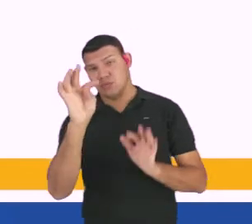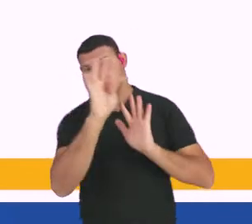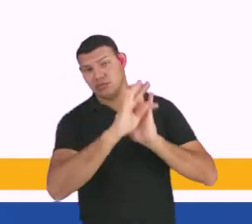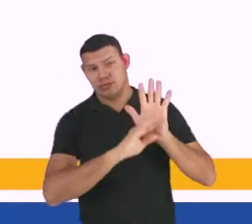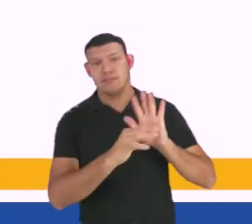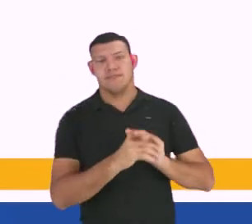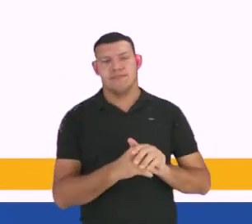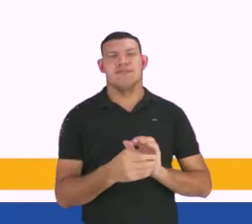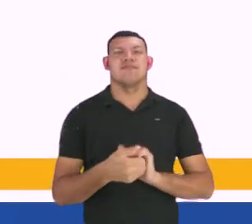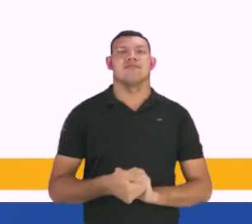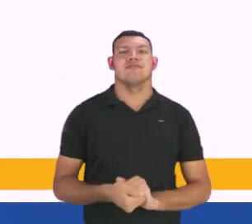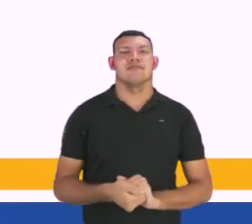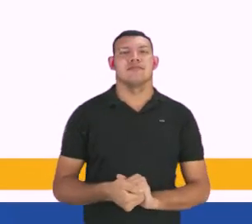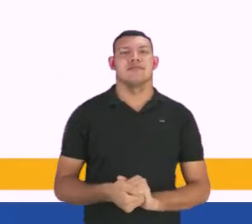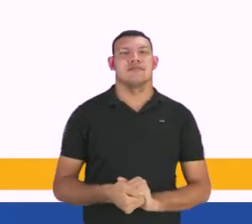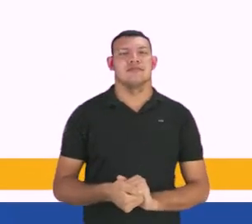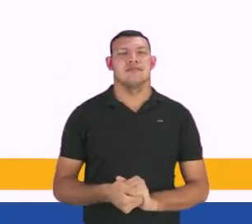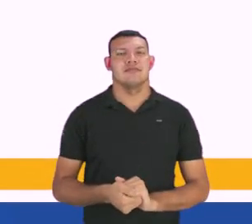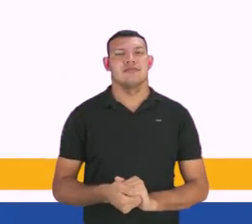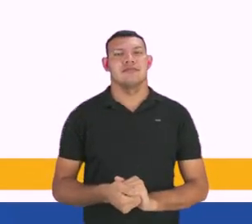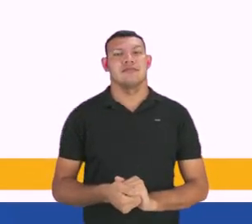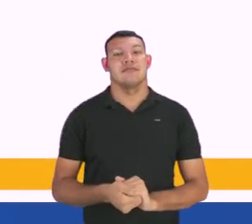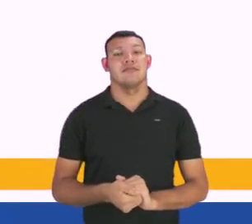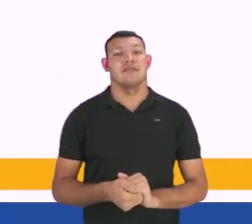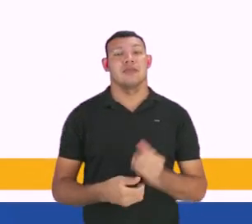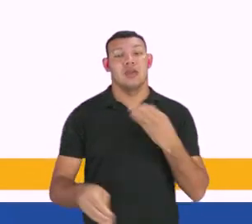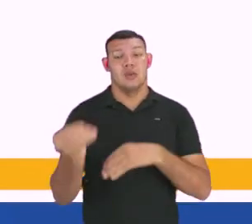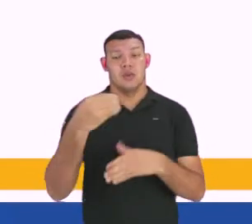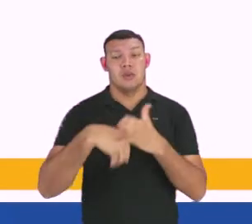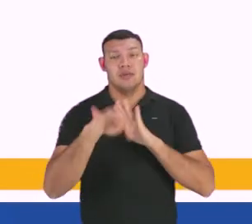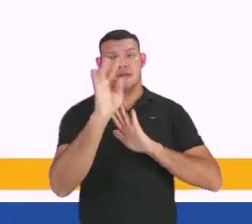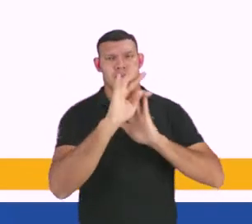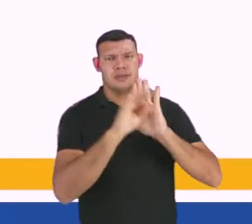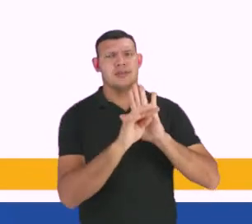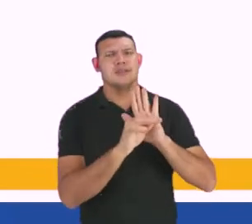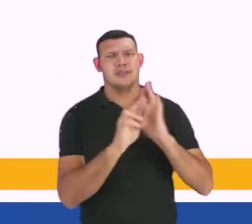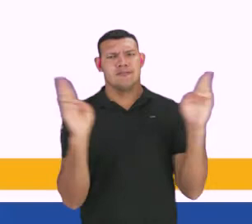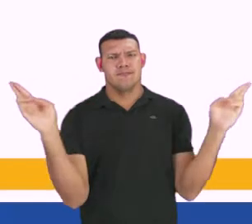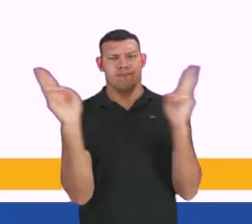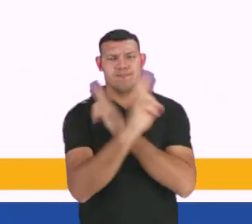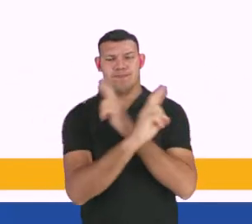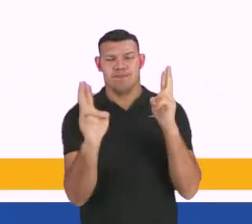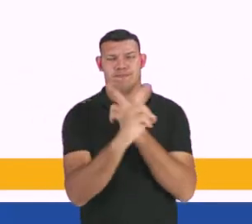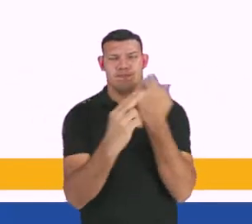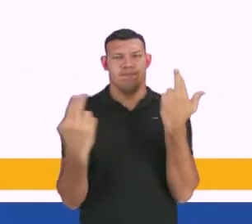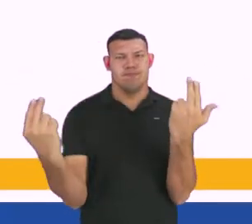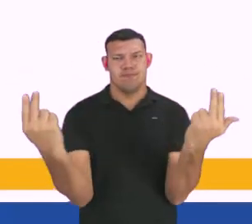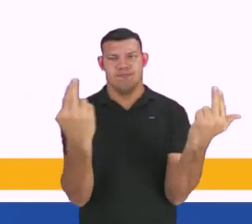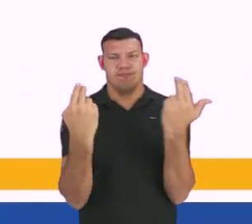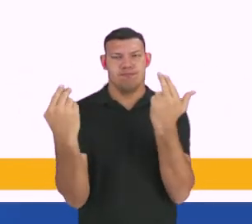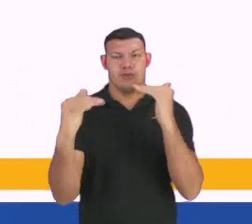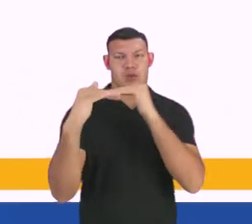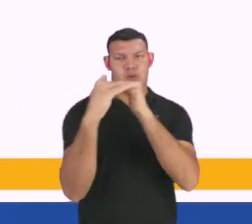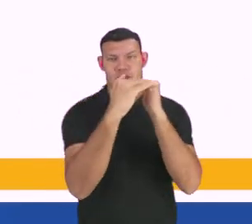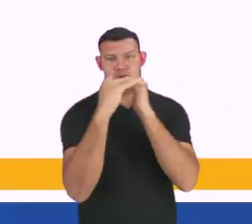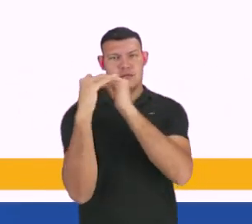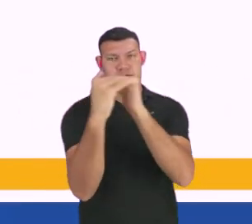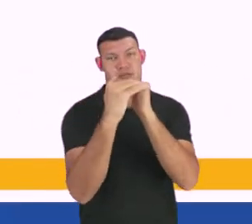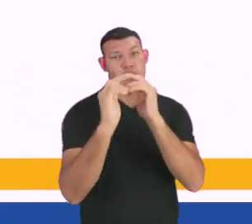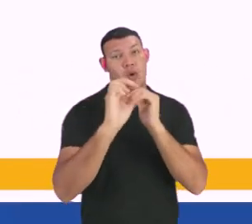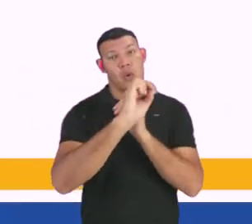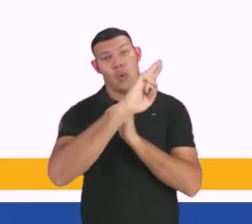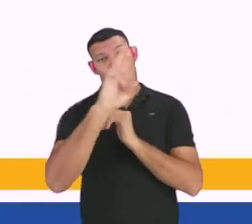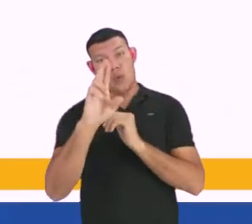A analogia se dá num texto quando se estabelece uma relação de semelhança ou diferença